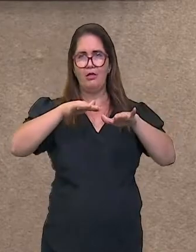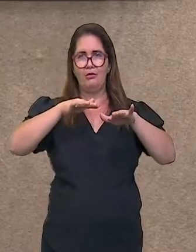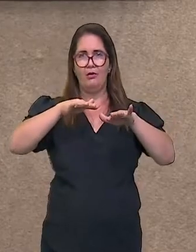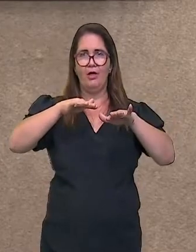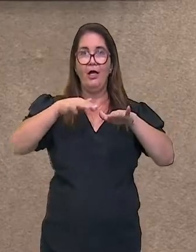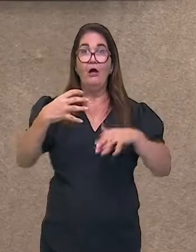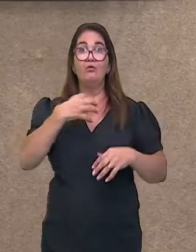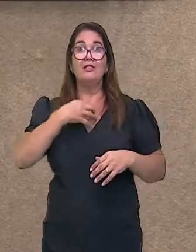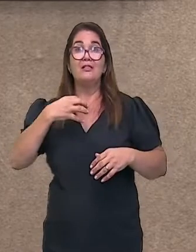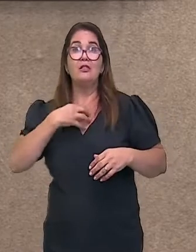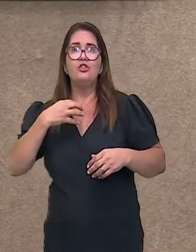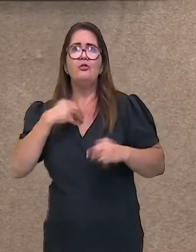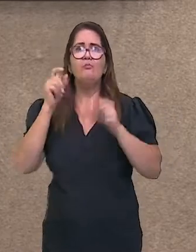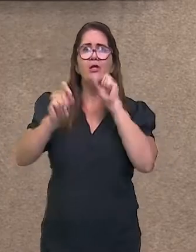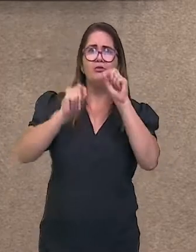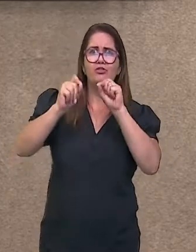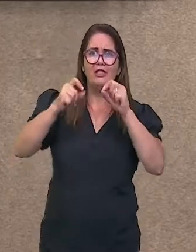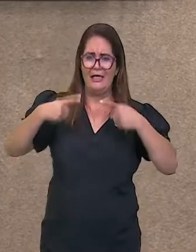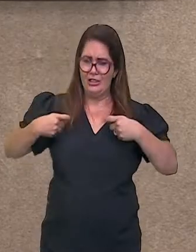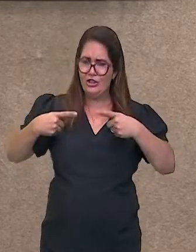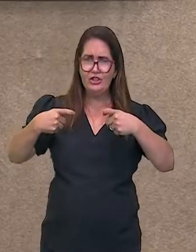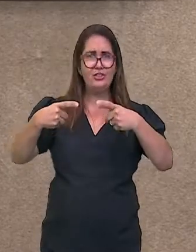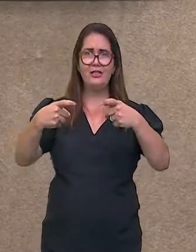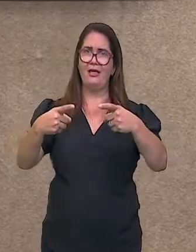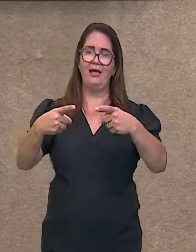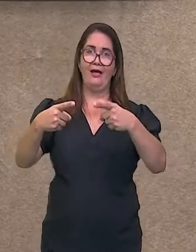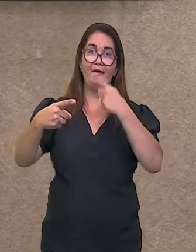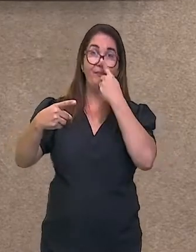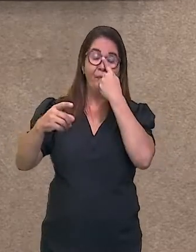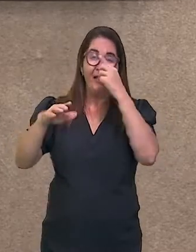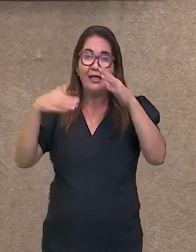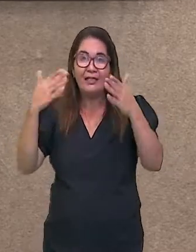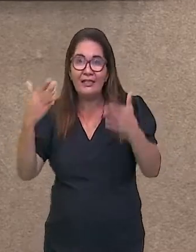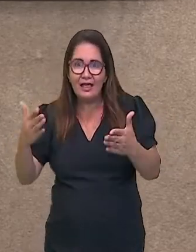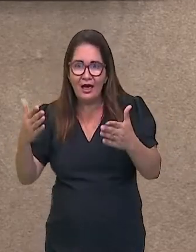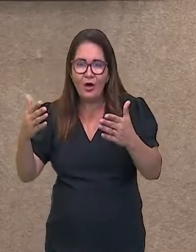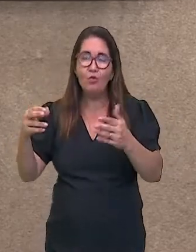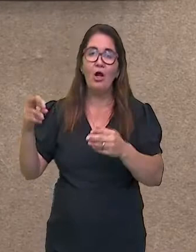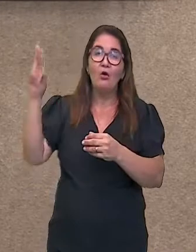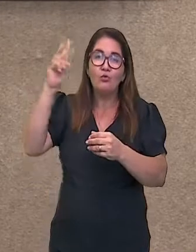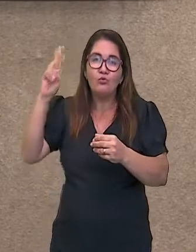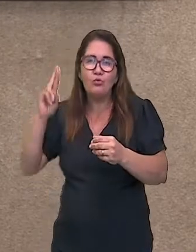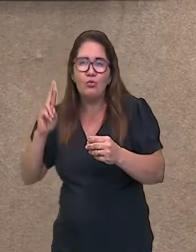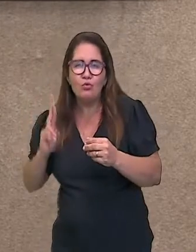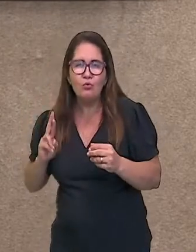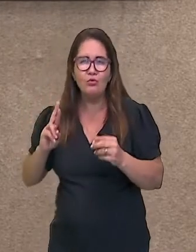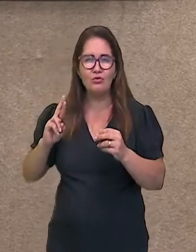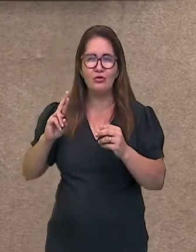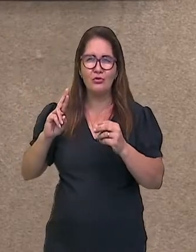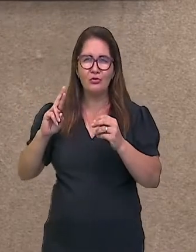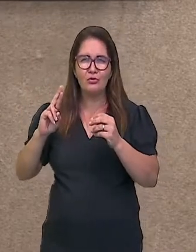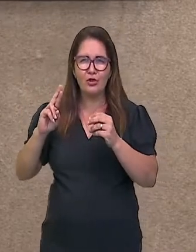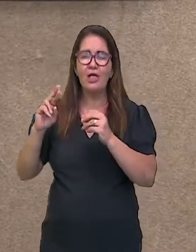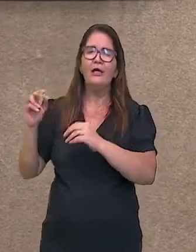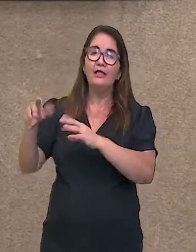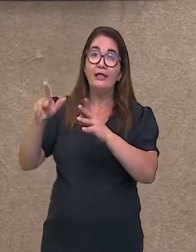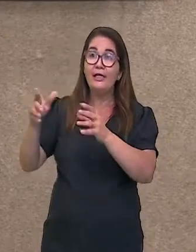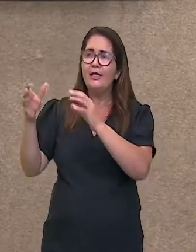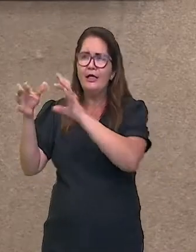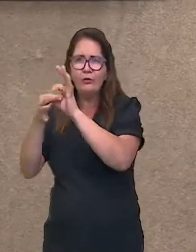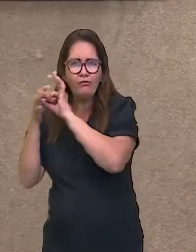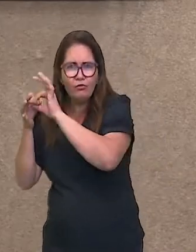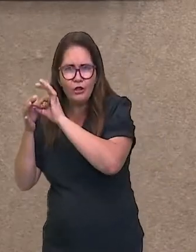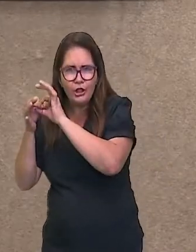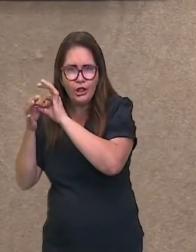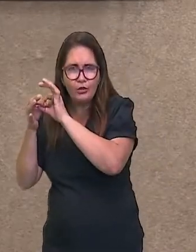a Áustria declarou guerra à Sérvia. No dia 30, os russos, em defesa da Sérvia, dos alemães e